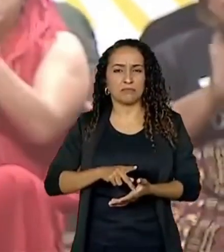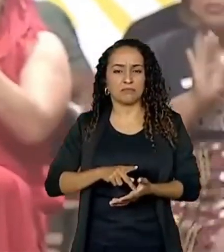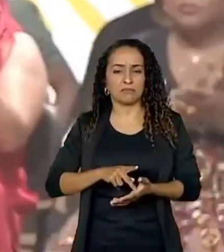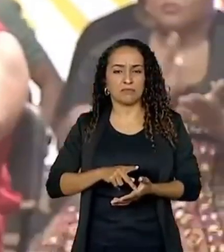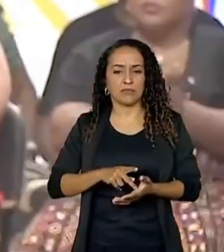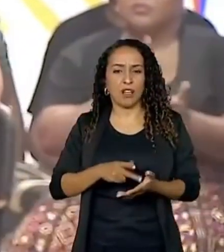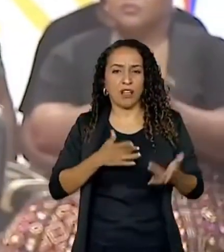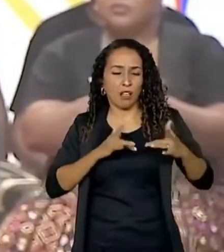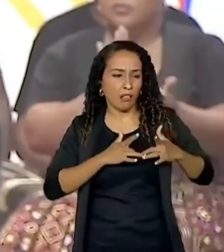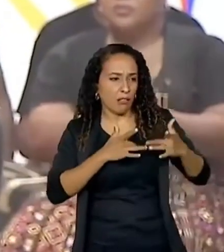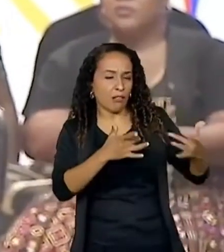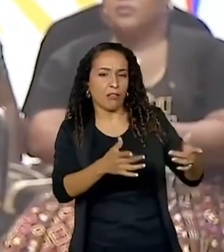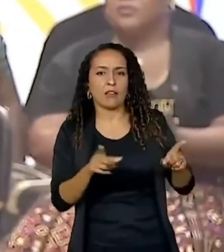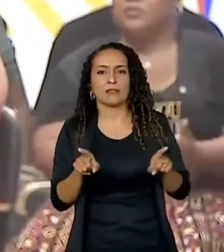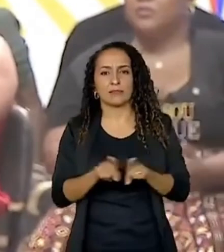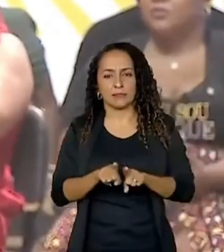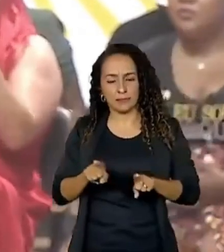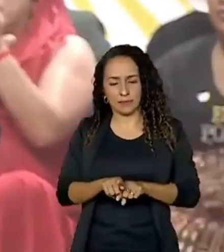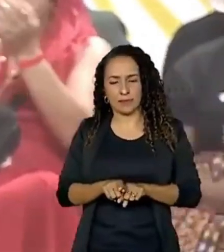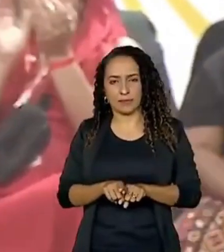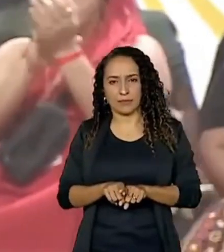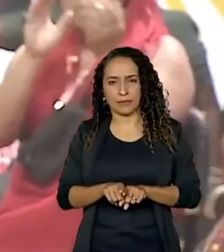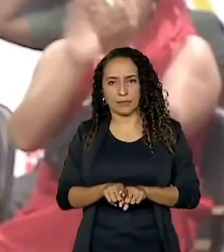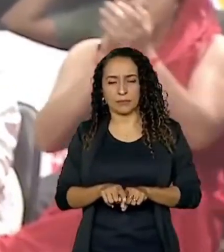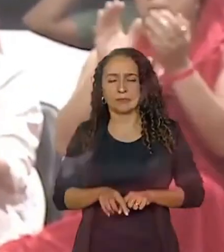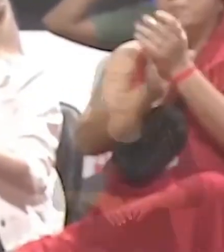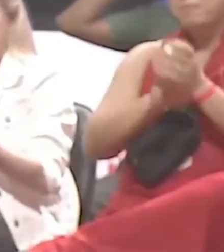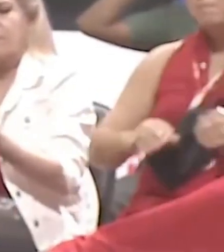ser solidário, fraterno?